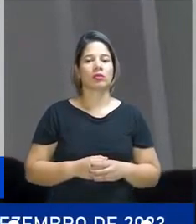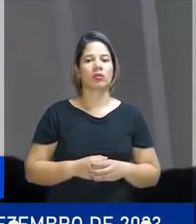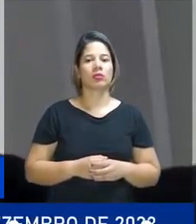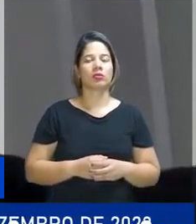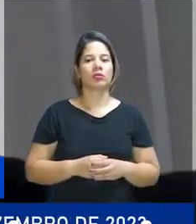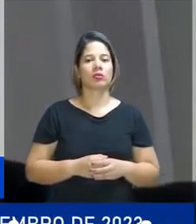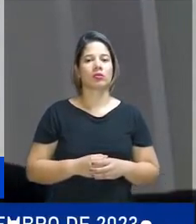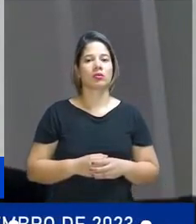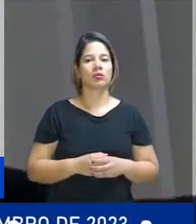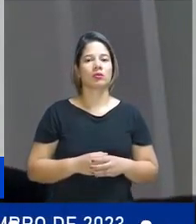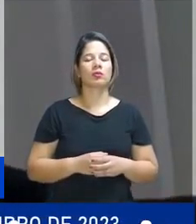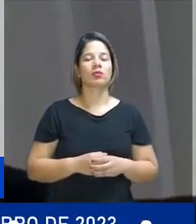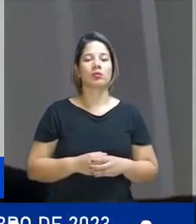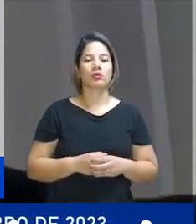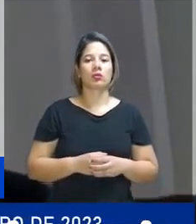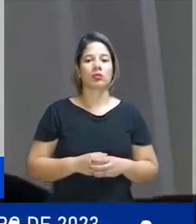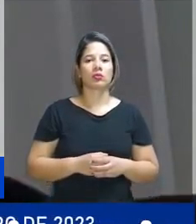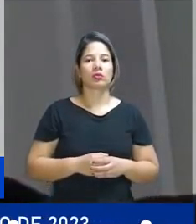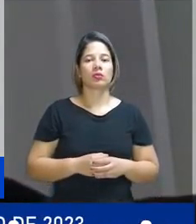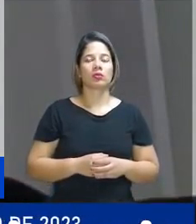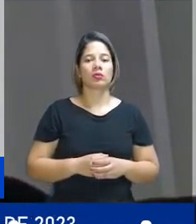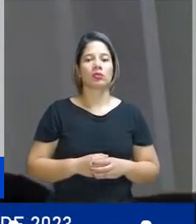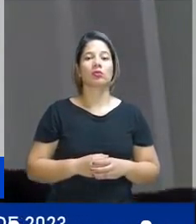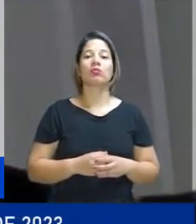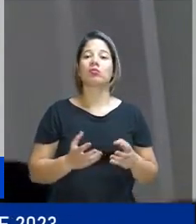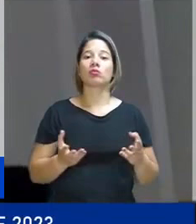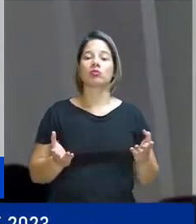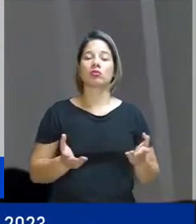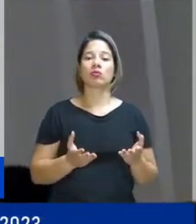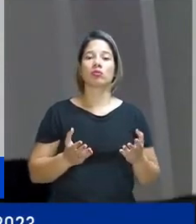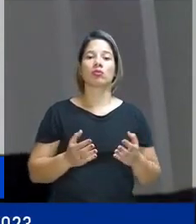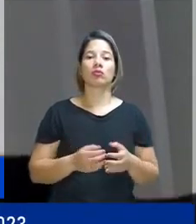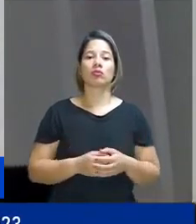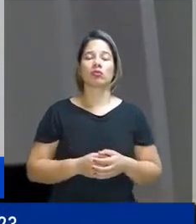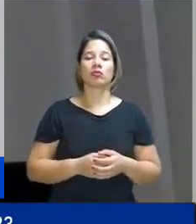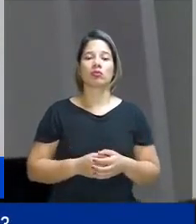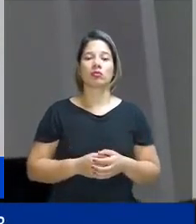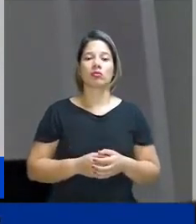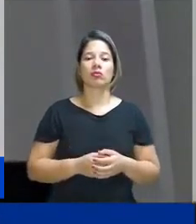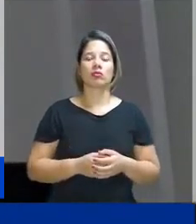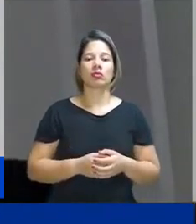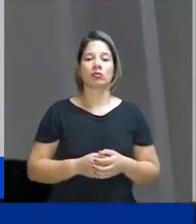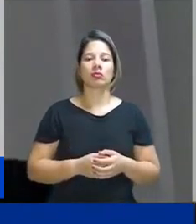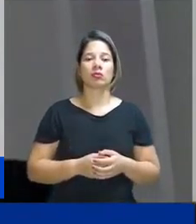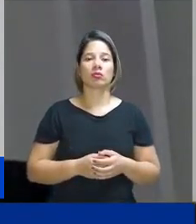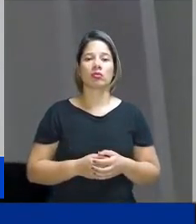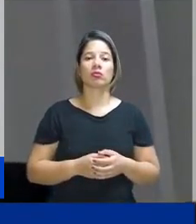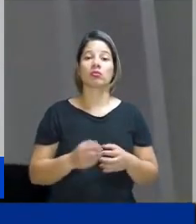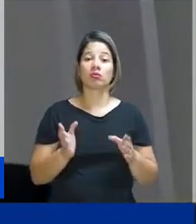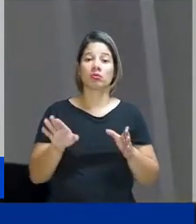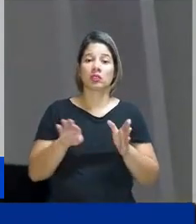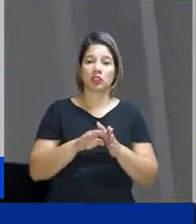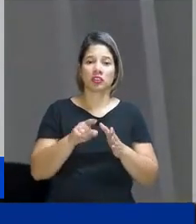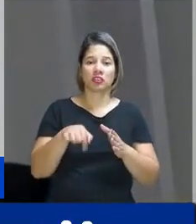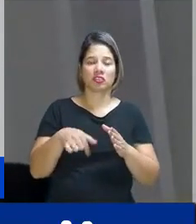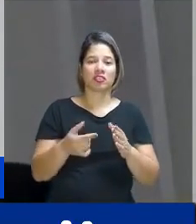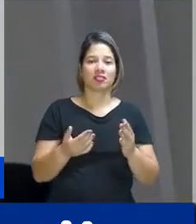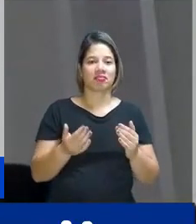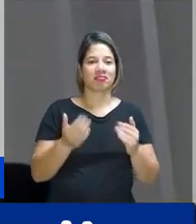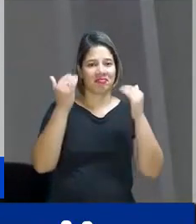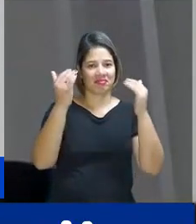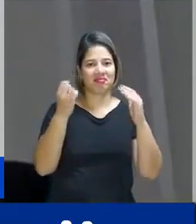realidade, é esta toda a carreira de todo operador do direito é chegar a um tribunal